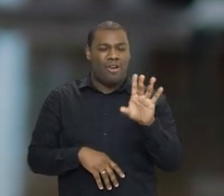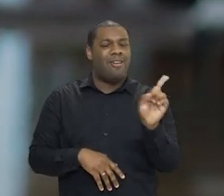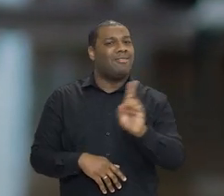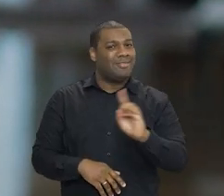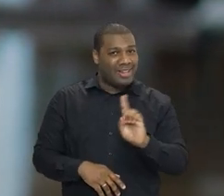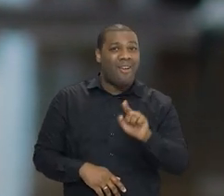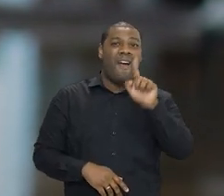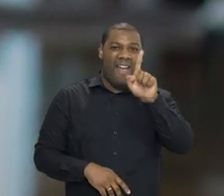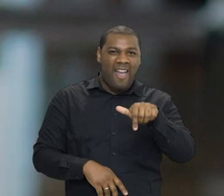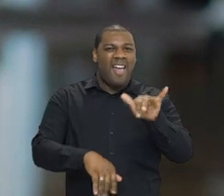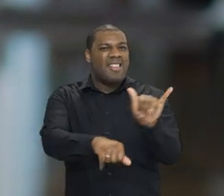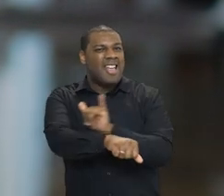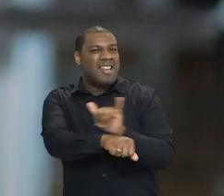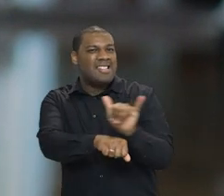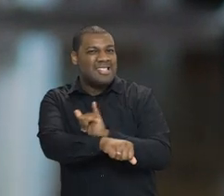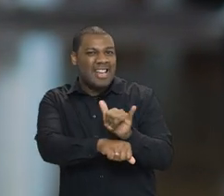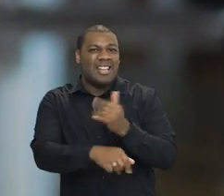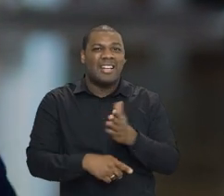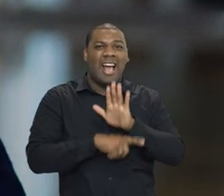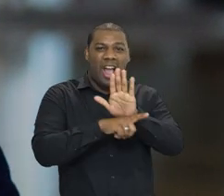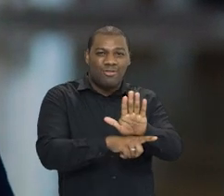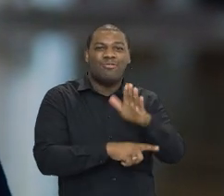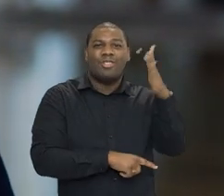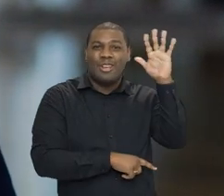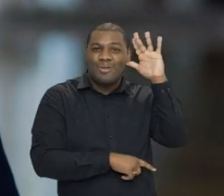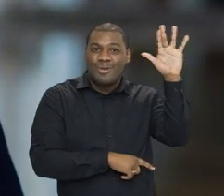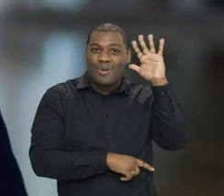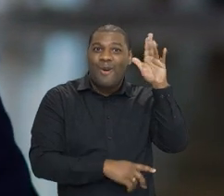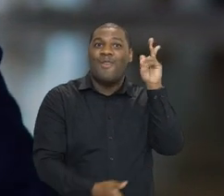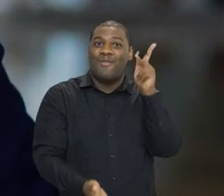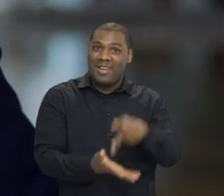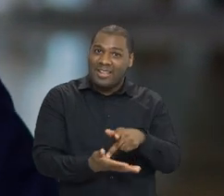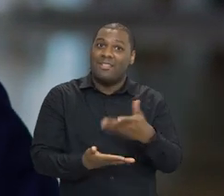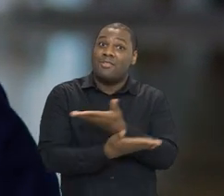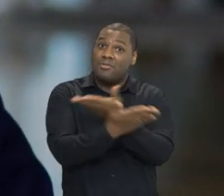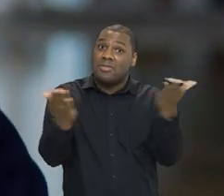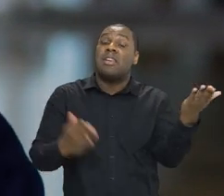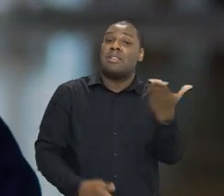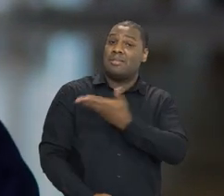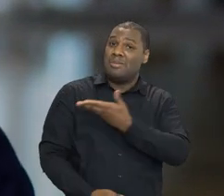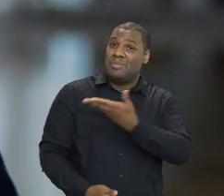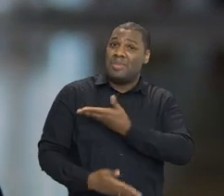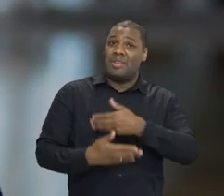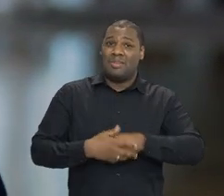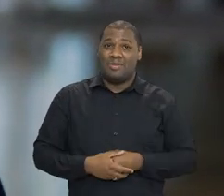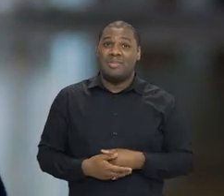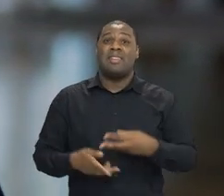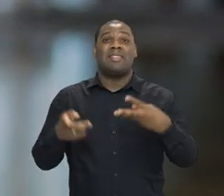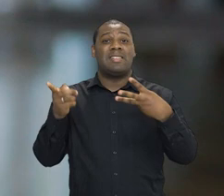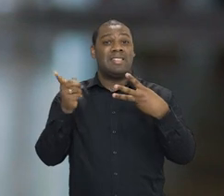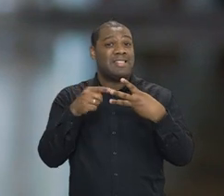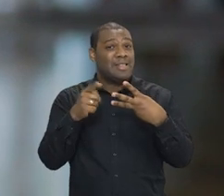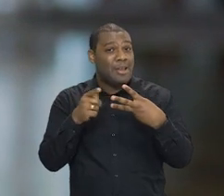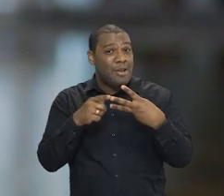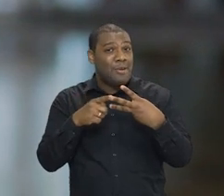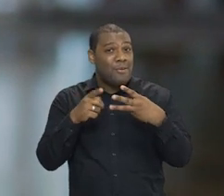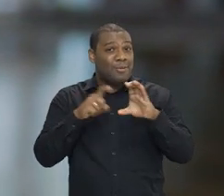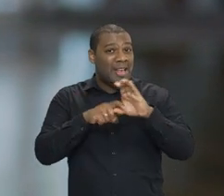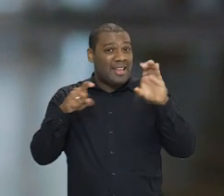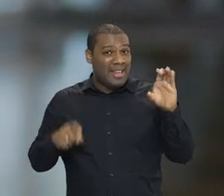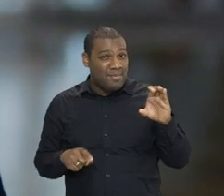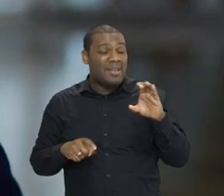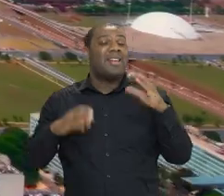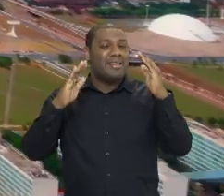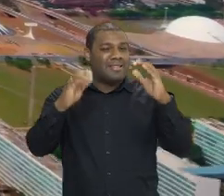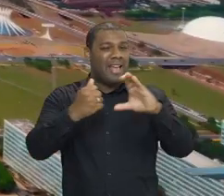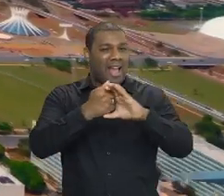É também a ferramenta para torná-lo realidade. Meus amigos e minhas amigas, o segundo alicerce da